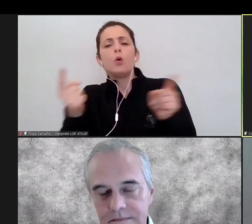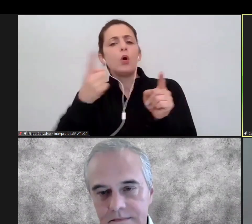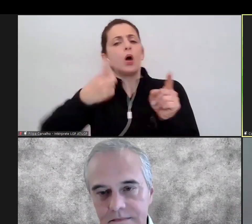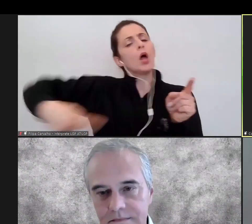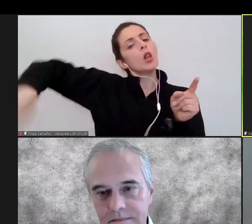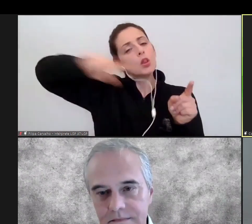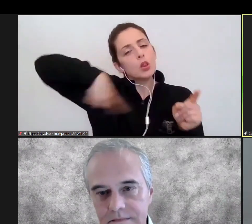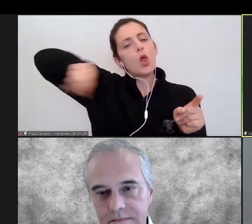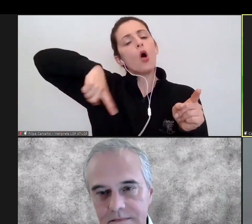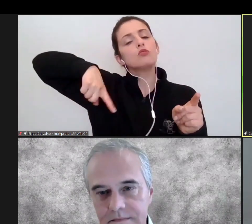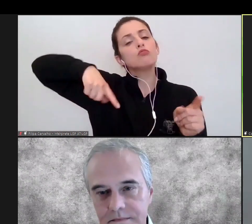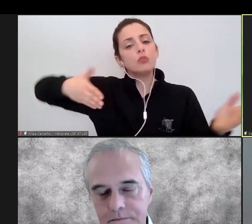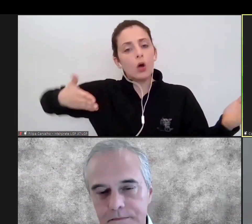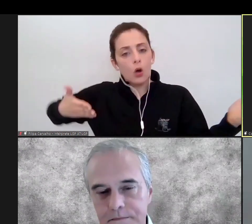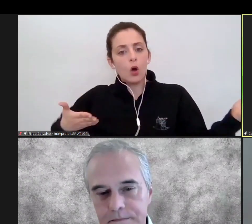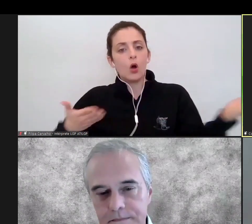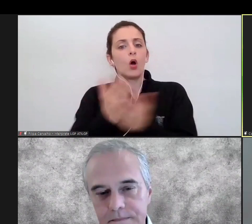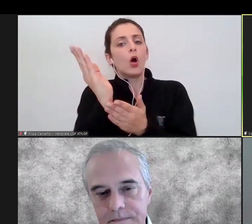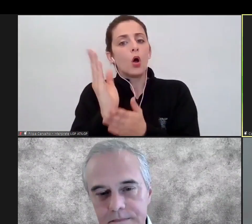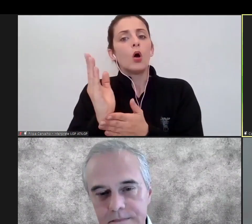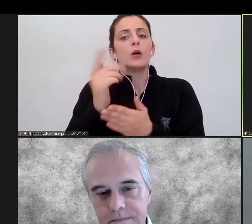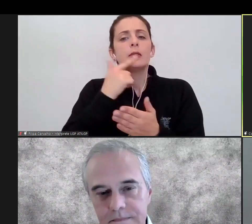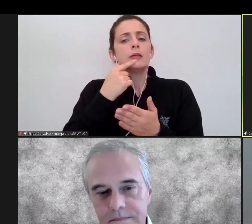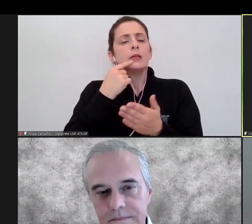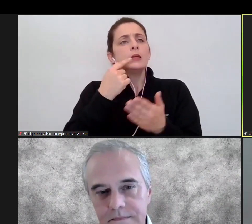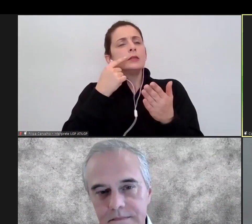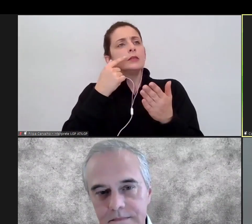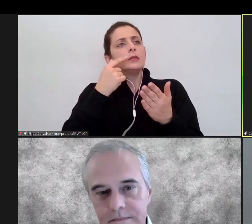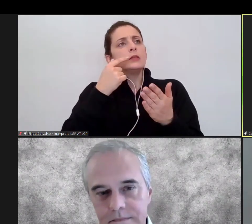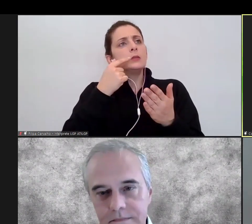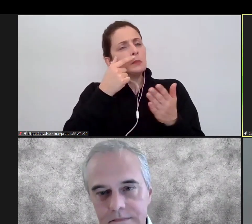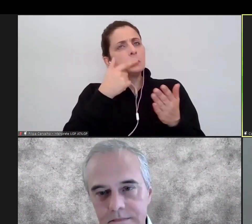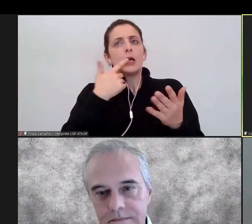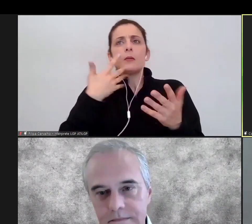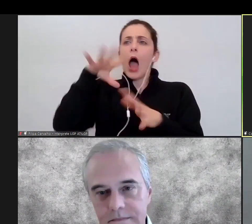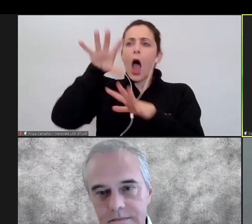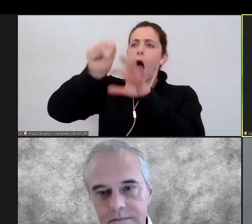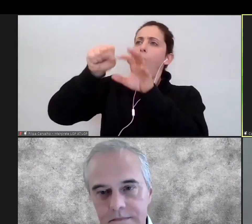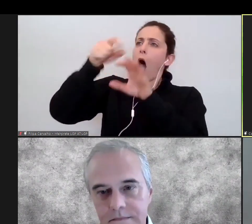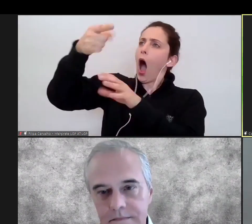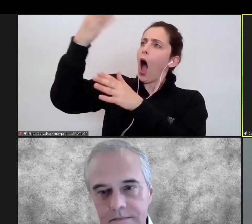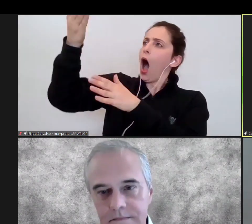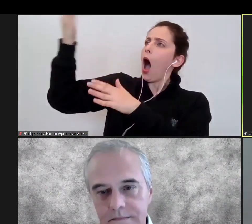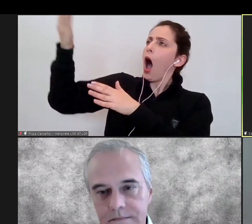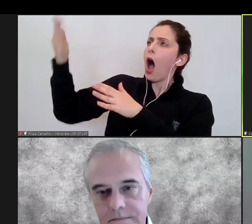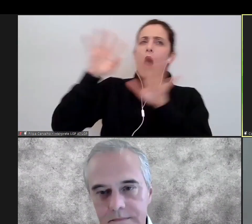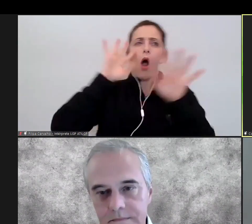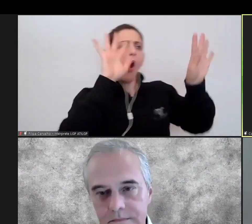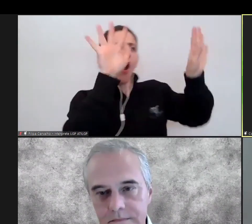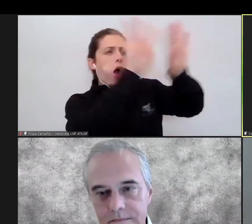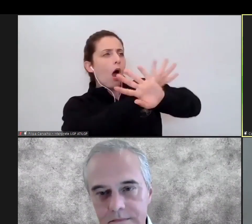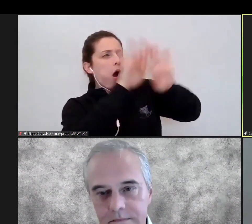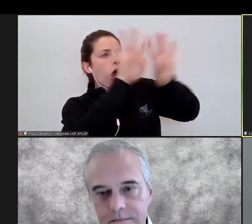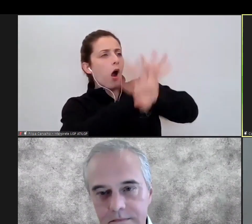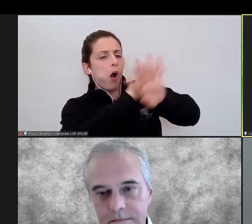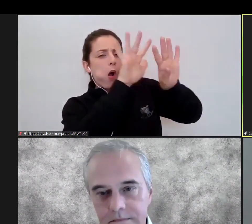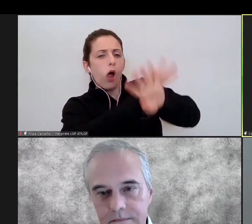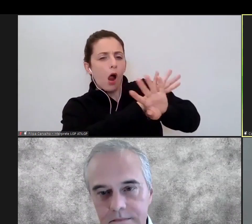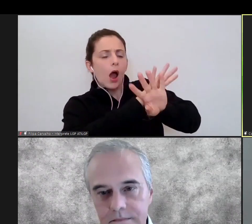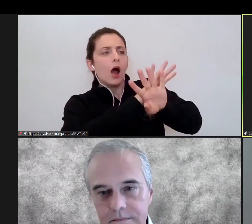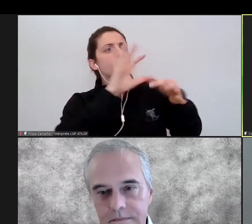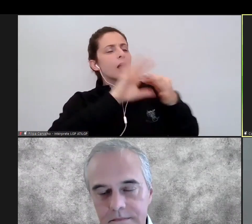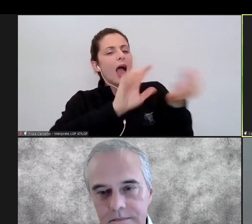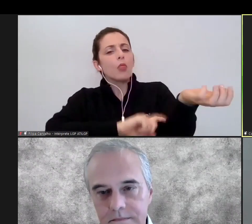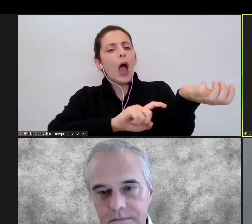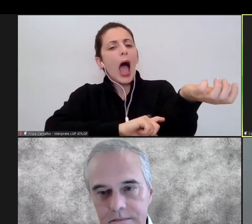daquilo que é a produção intelectual por parte das pessoas negras, porque isto acontece, não sei se já pensou nisto também ou não, o racismo intelectual, no fundo, é disto